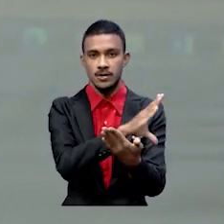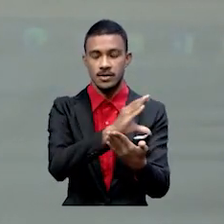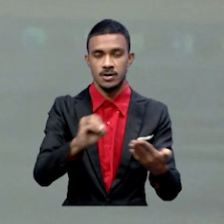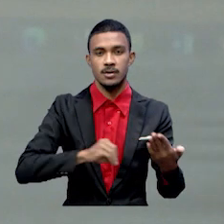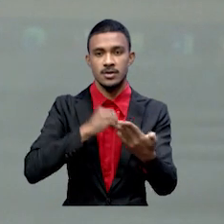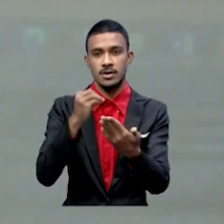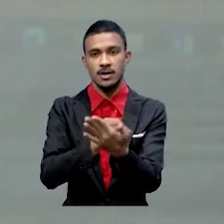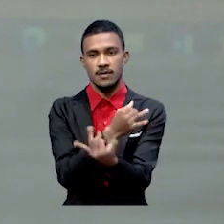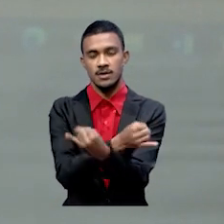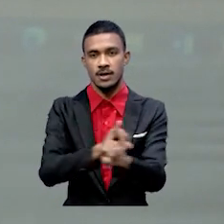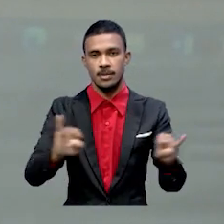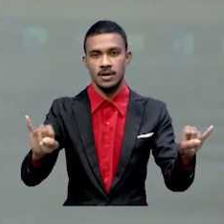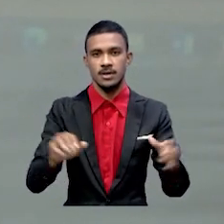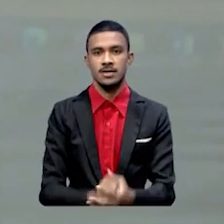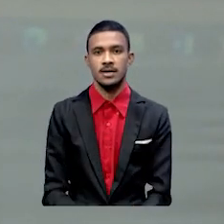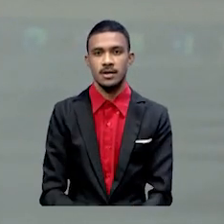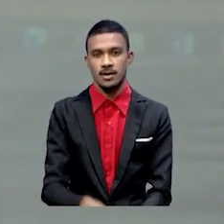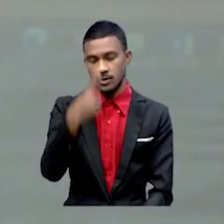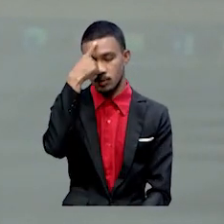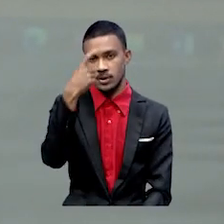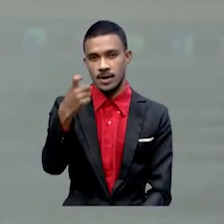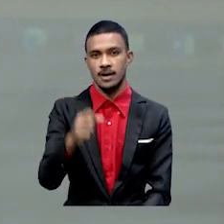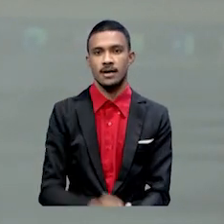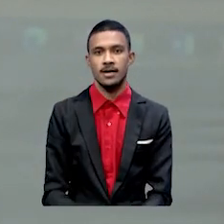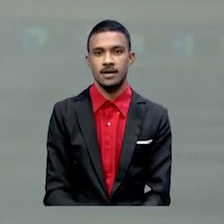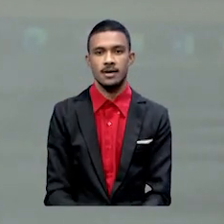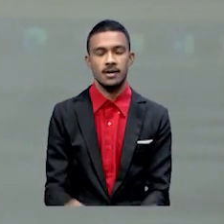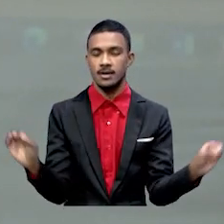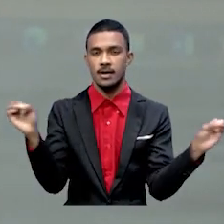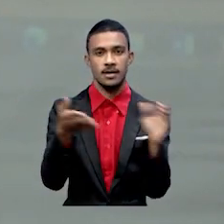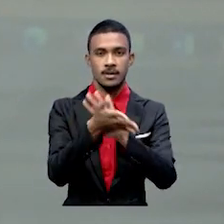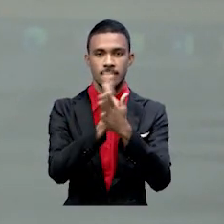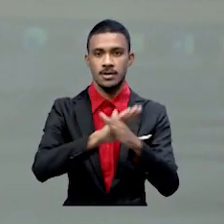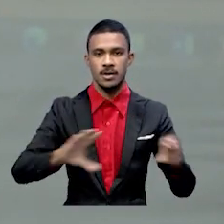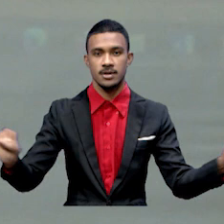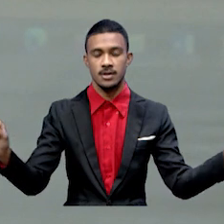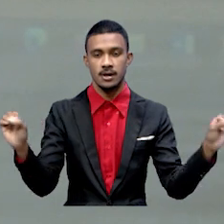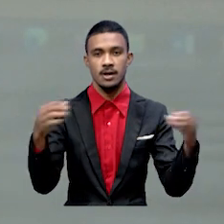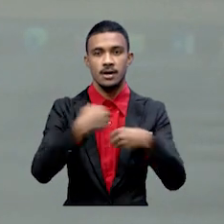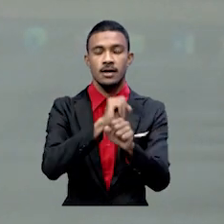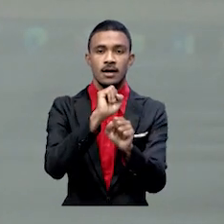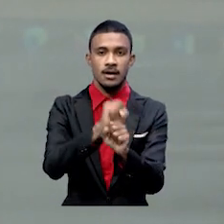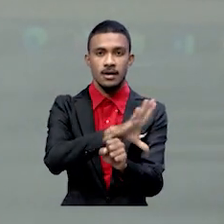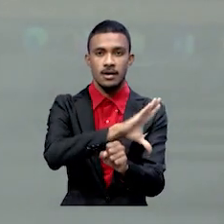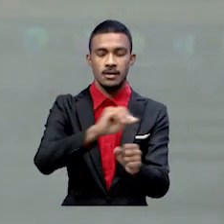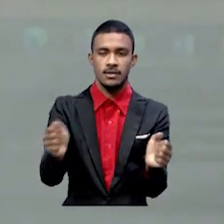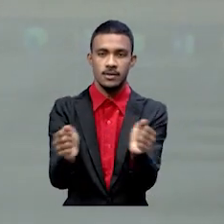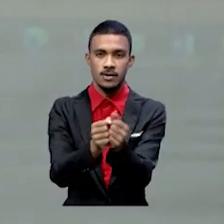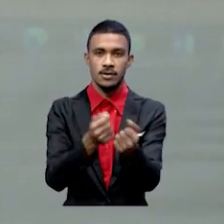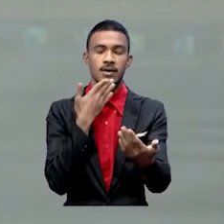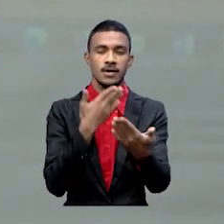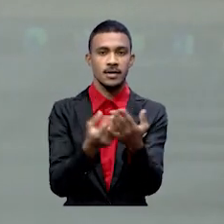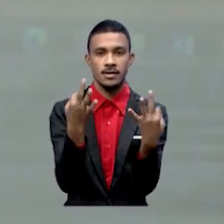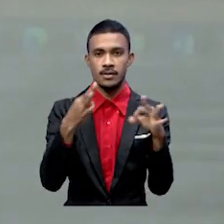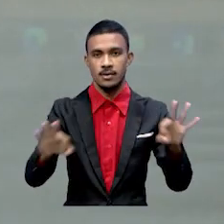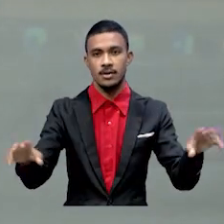de independência. Porque, sem paz, não teríamos sucedido em nada dos nossos